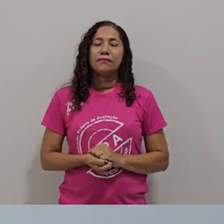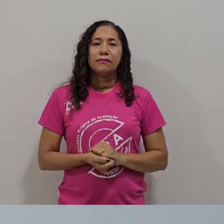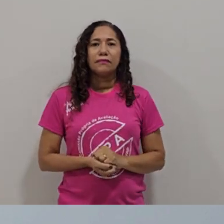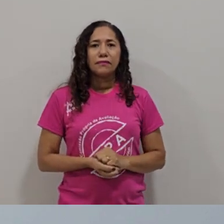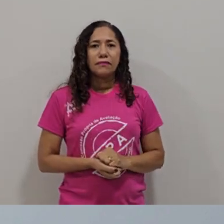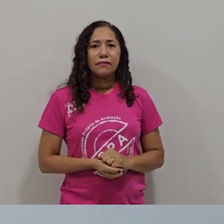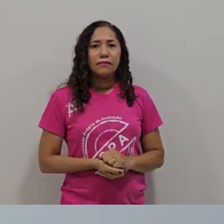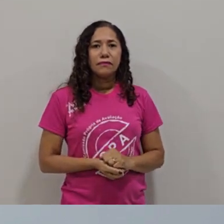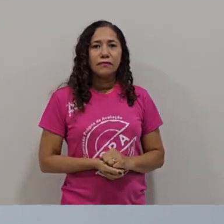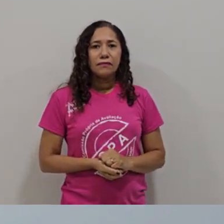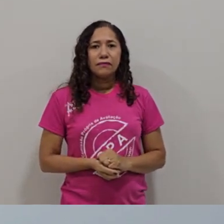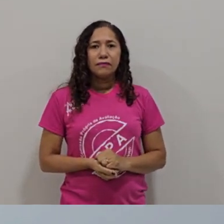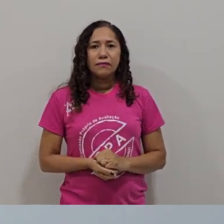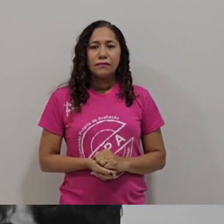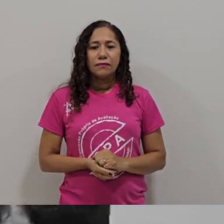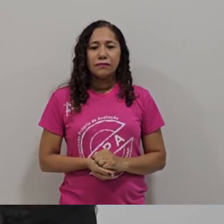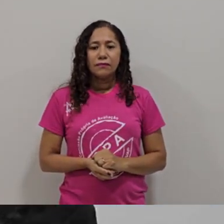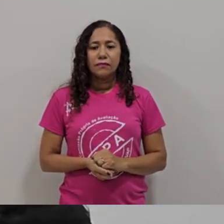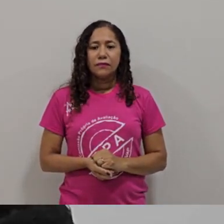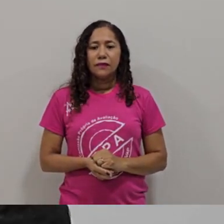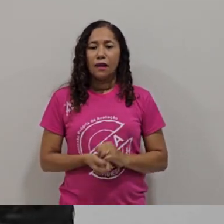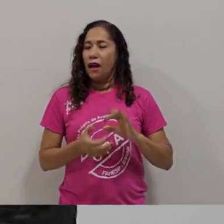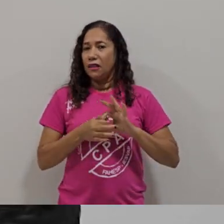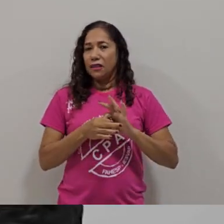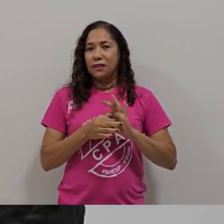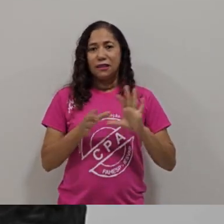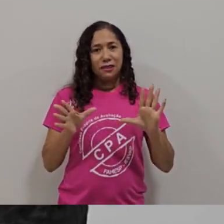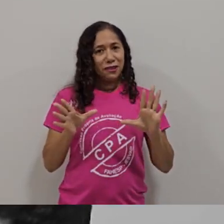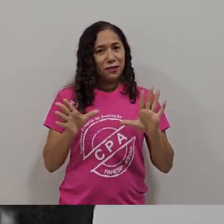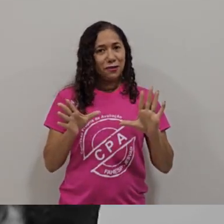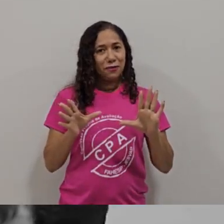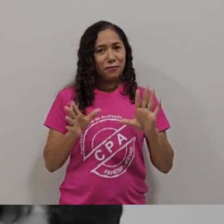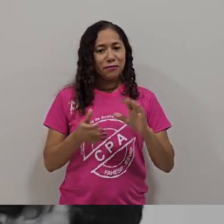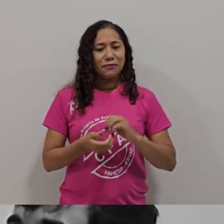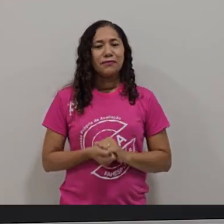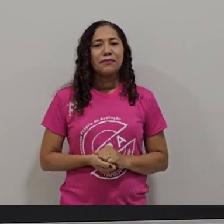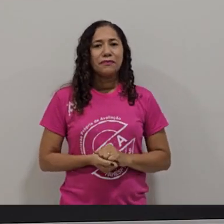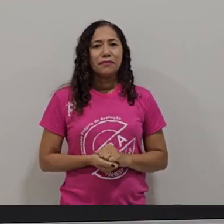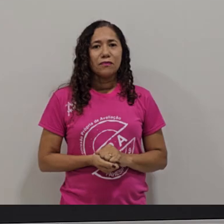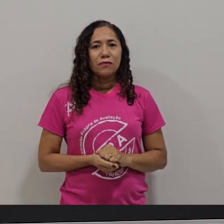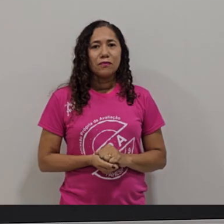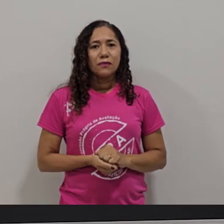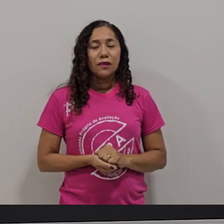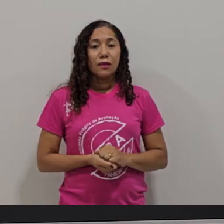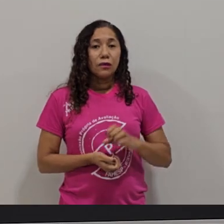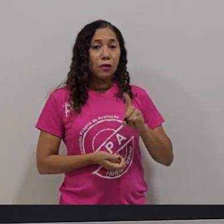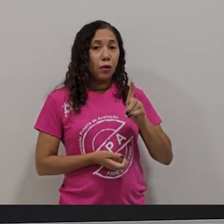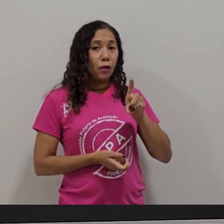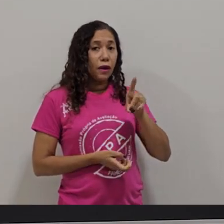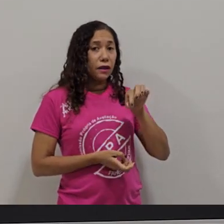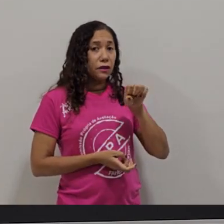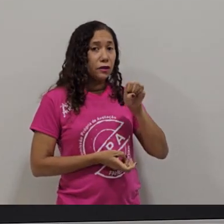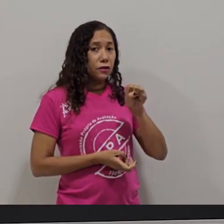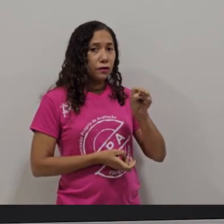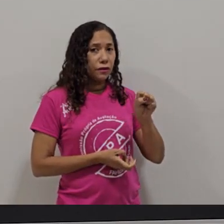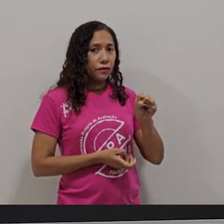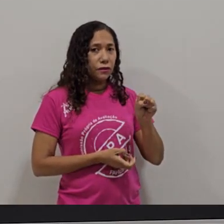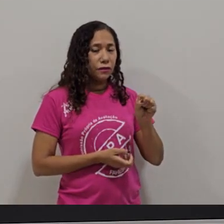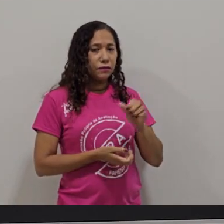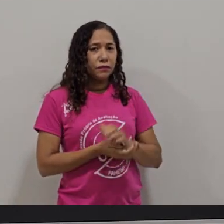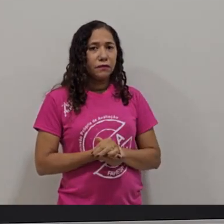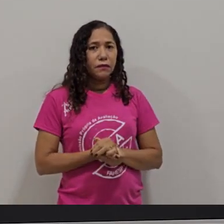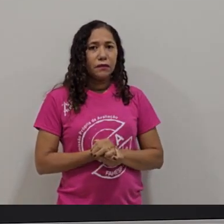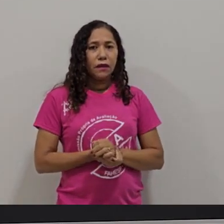Perfeito. Posso fazer a primeira pergunta? Deixa só o Edson se apresentar, que ele tá quietinho. Perdão. Bom, pessoal, eu sou o Edson Medeiros Rodrigues